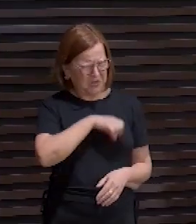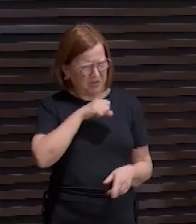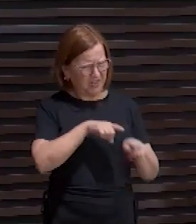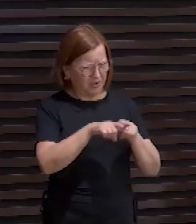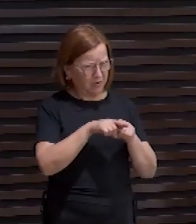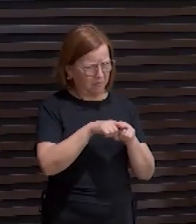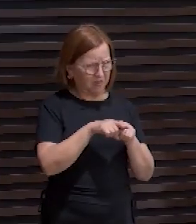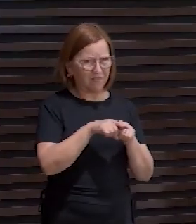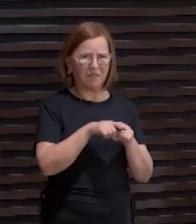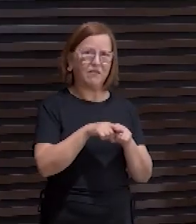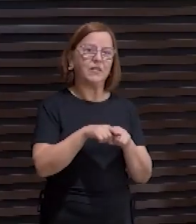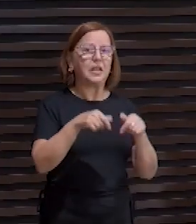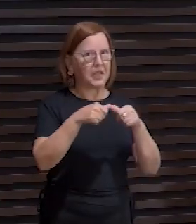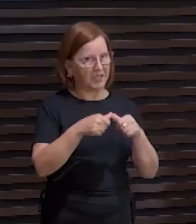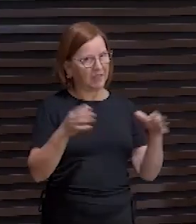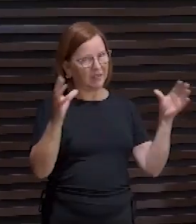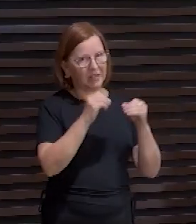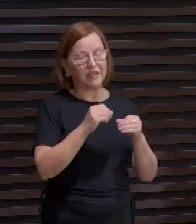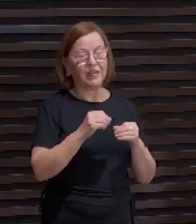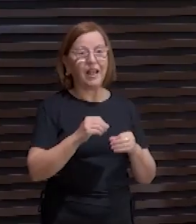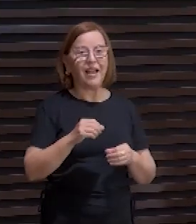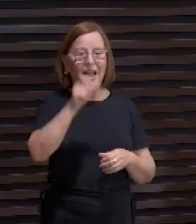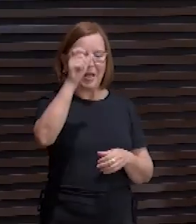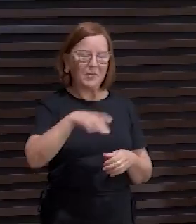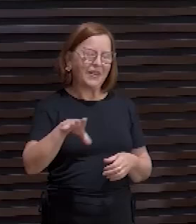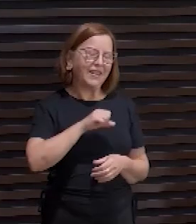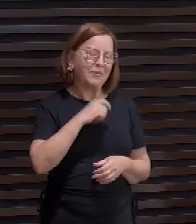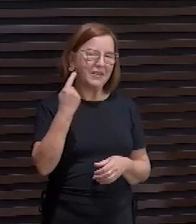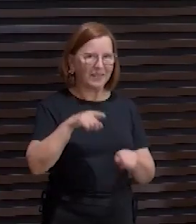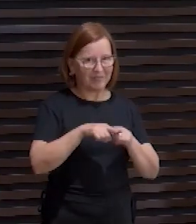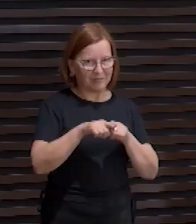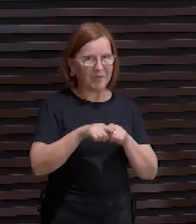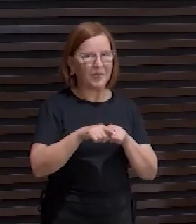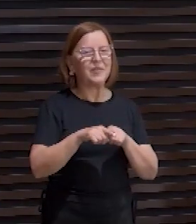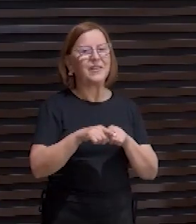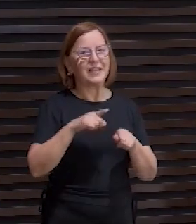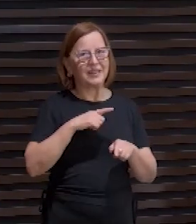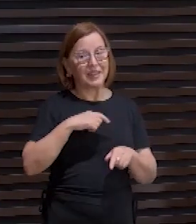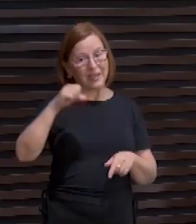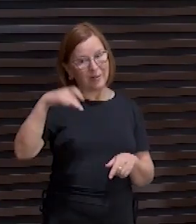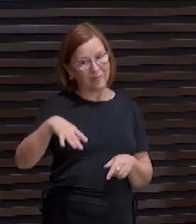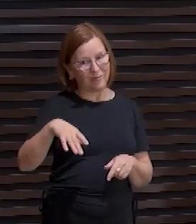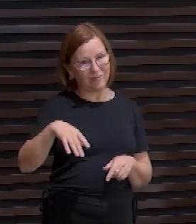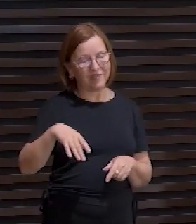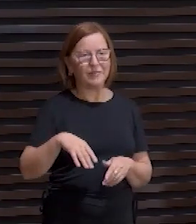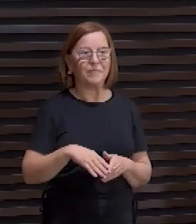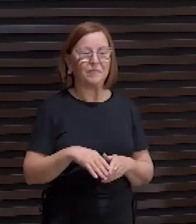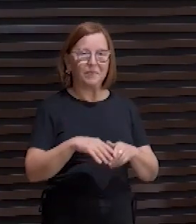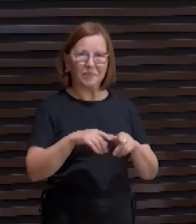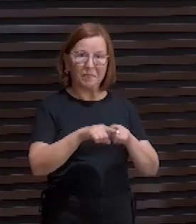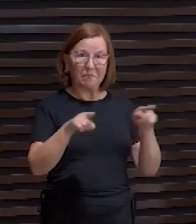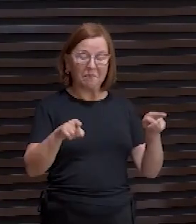irmão permanece na luz, e nele não há nenhum tropeço. Aquele, porém, que odeia